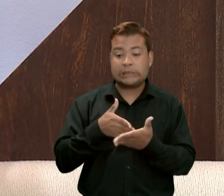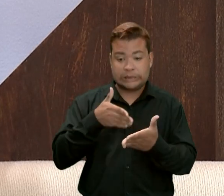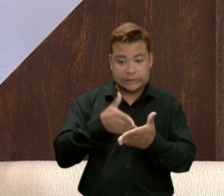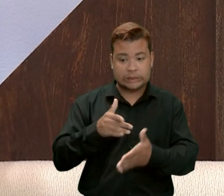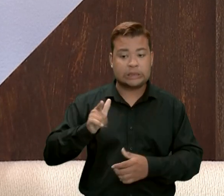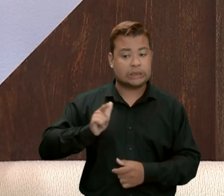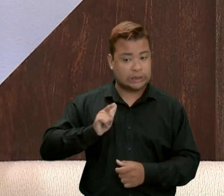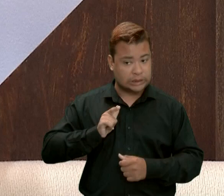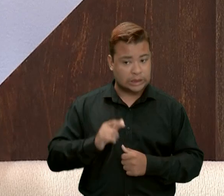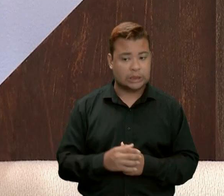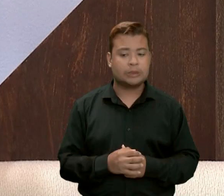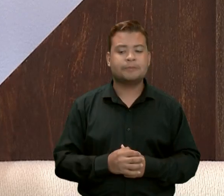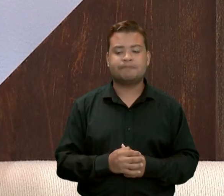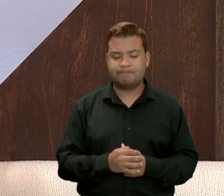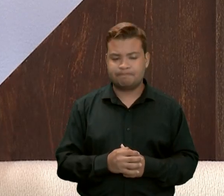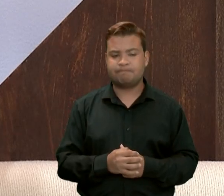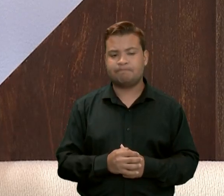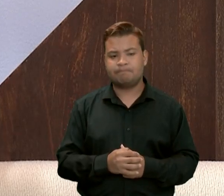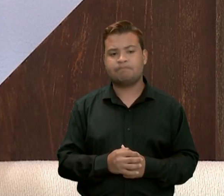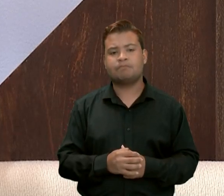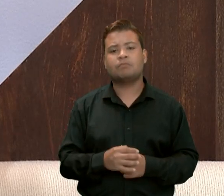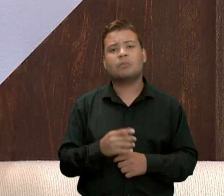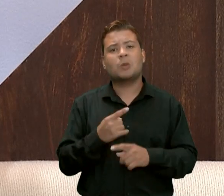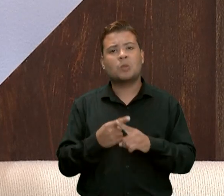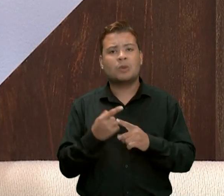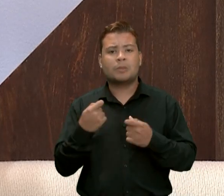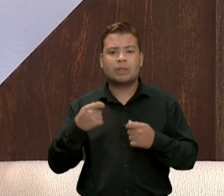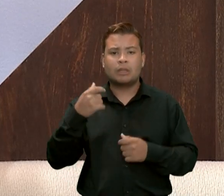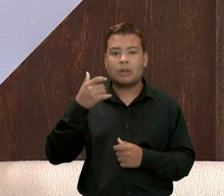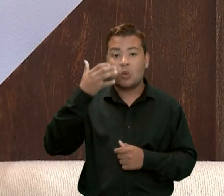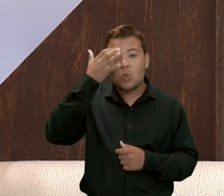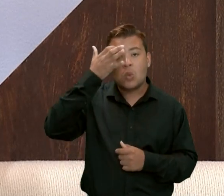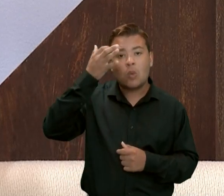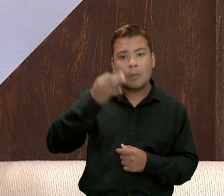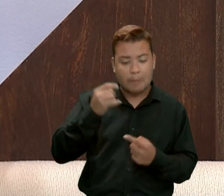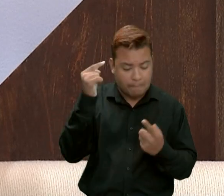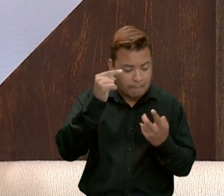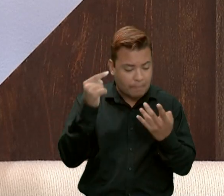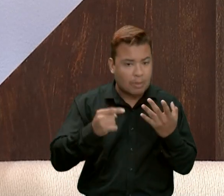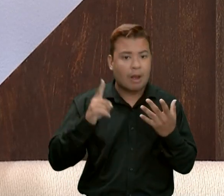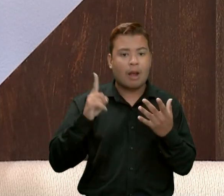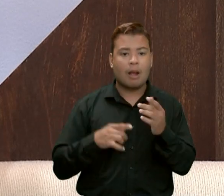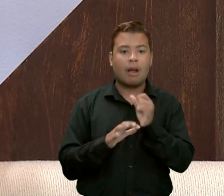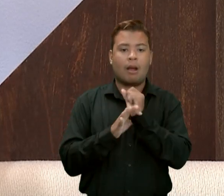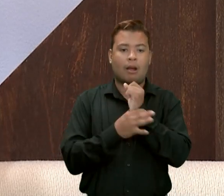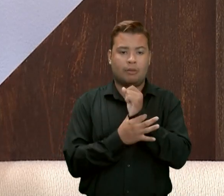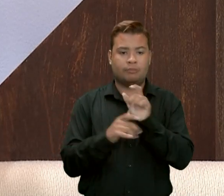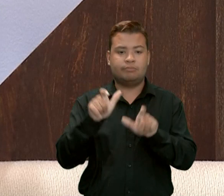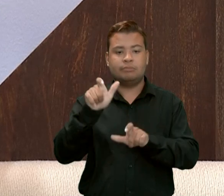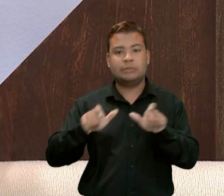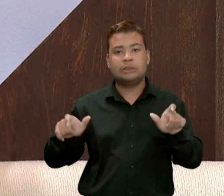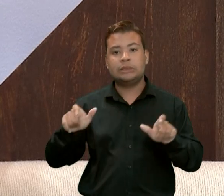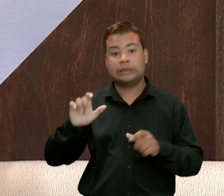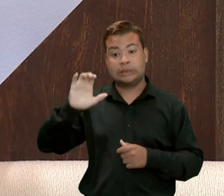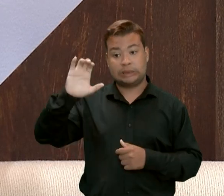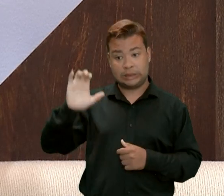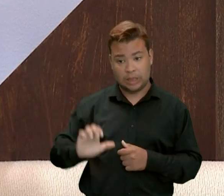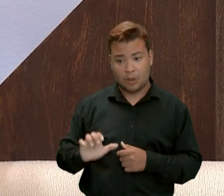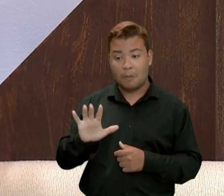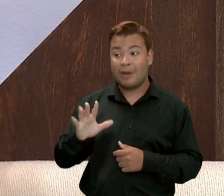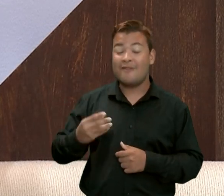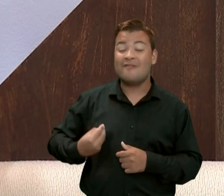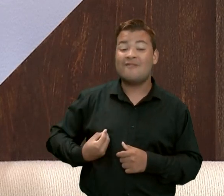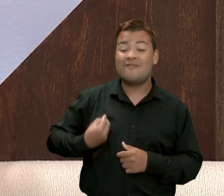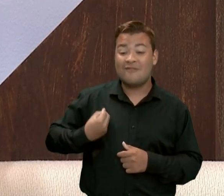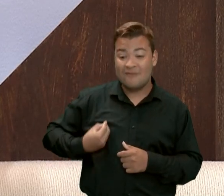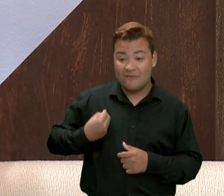bastante grande, no sentido de compreender demandas que são garantidas ao cidadão, mas que não são vividas de fato. Não é? E o